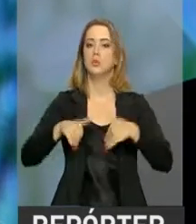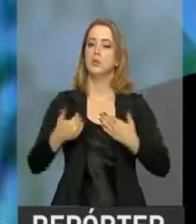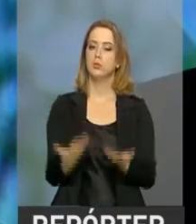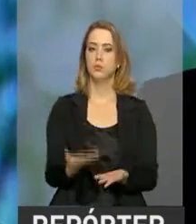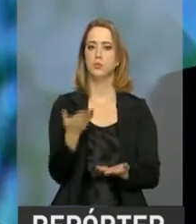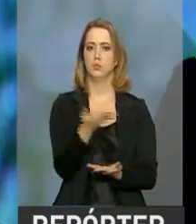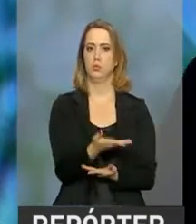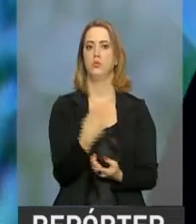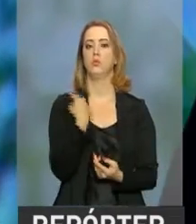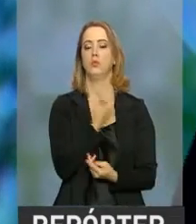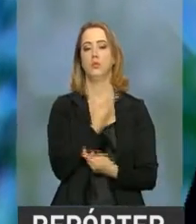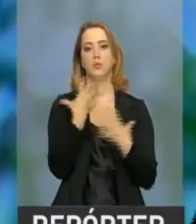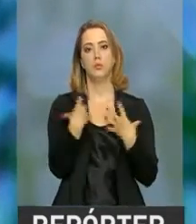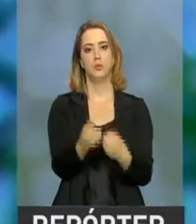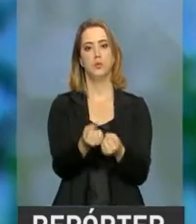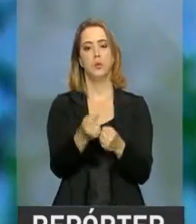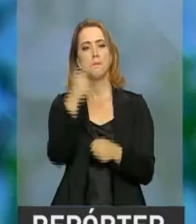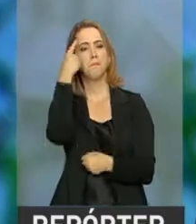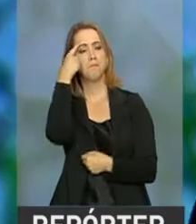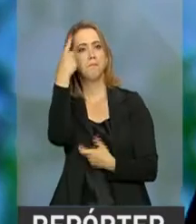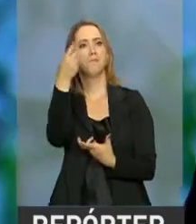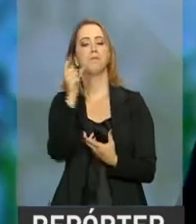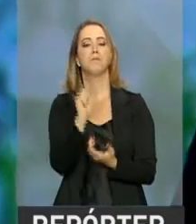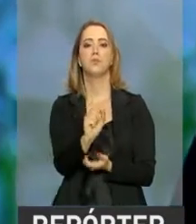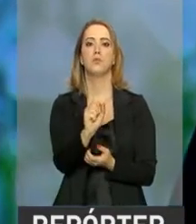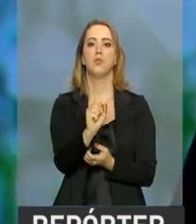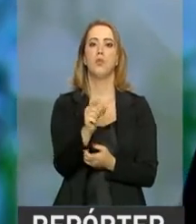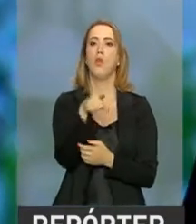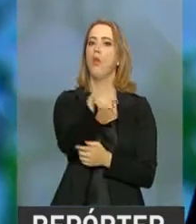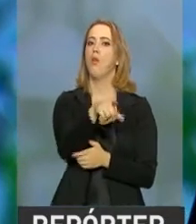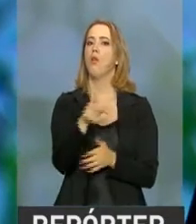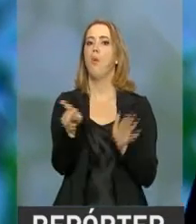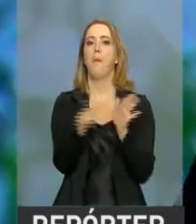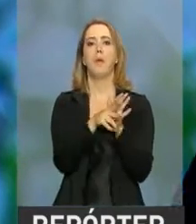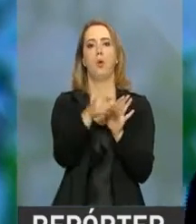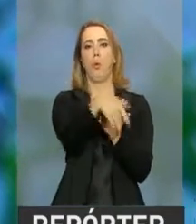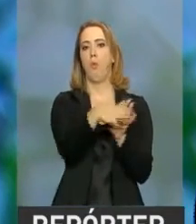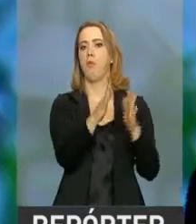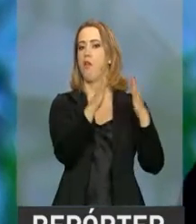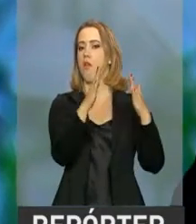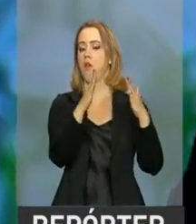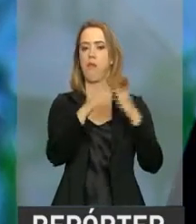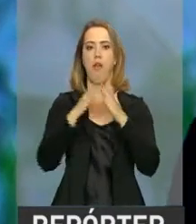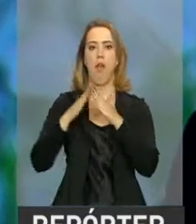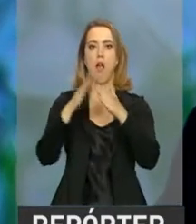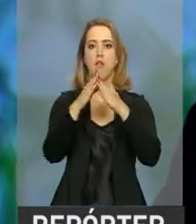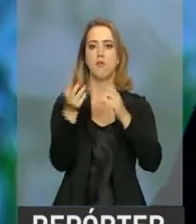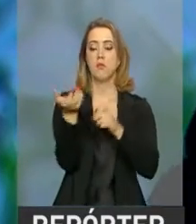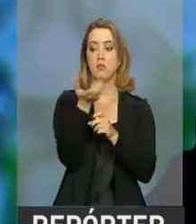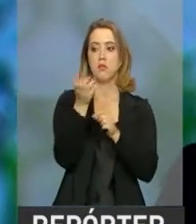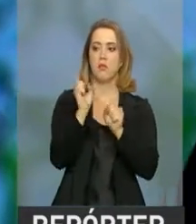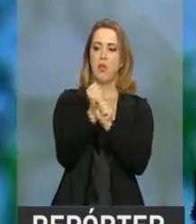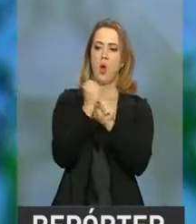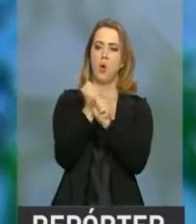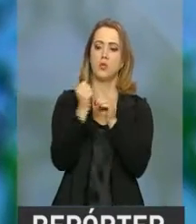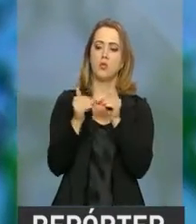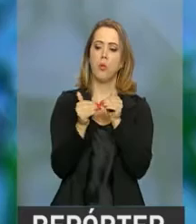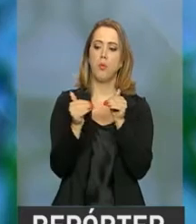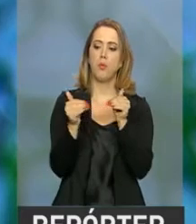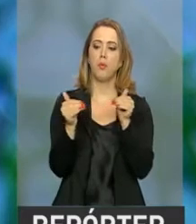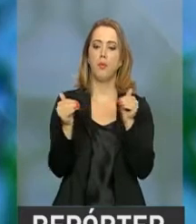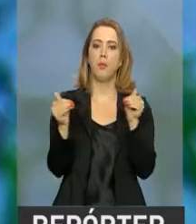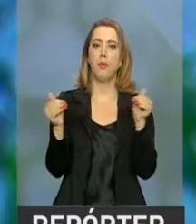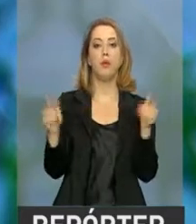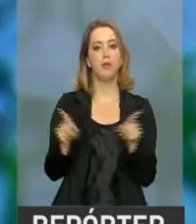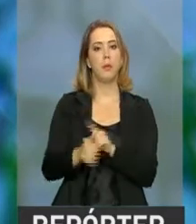naturalmente nós vamos imaginar o seguinte sei que lá na sua propriedade ele vai querer aumentar um quarto ou vai querer cimentar